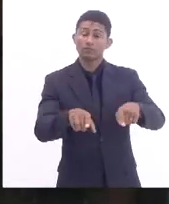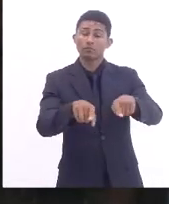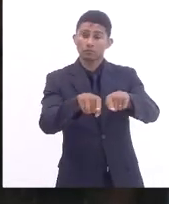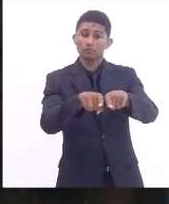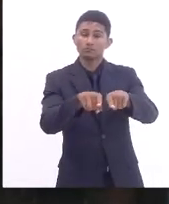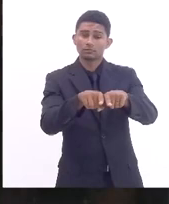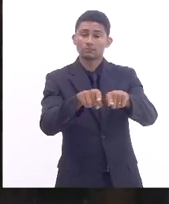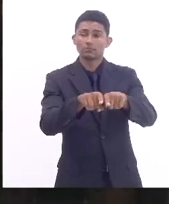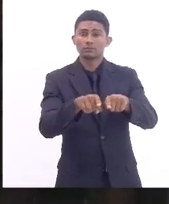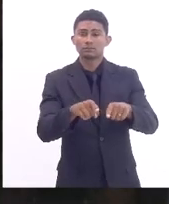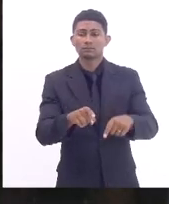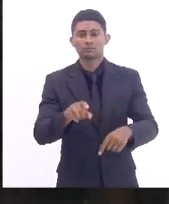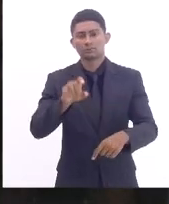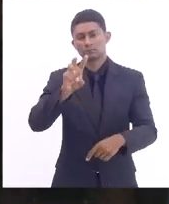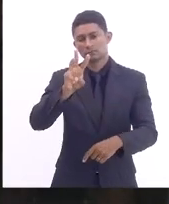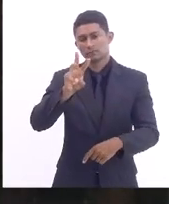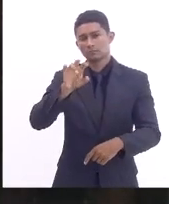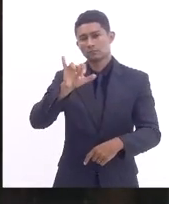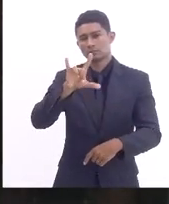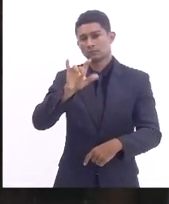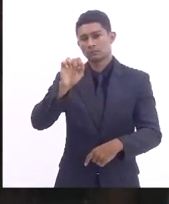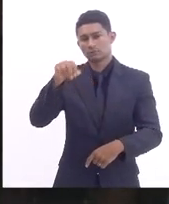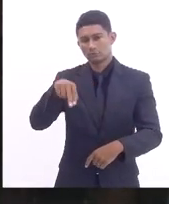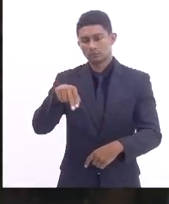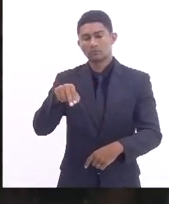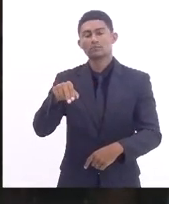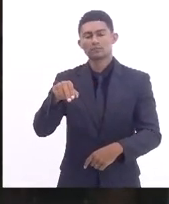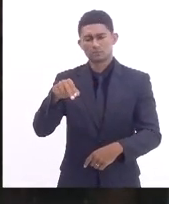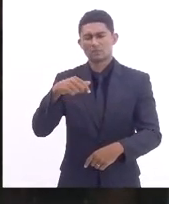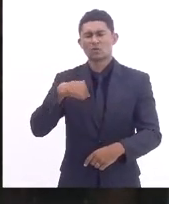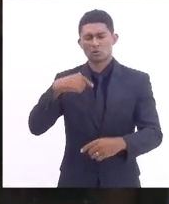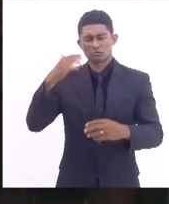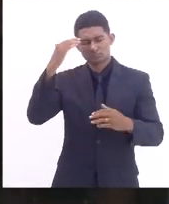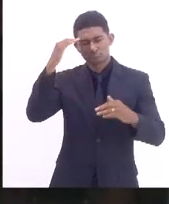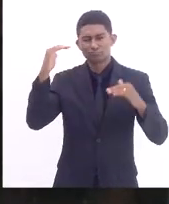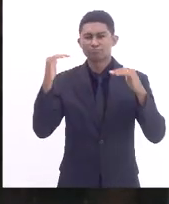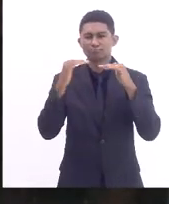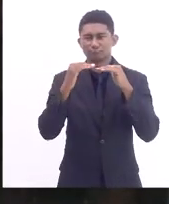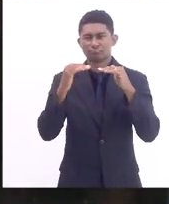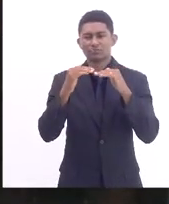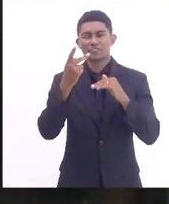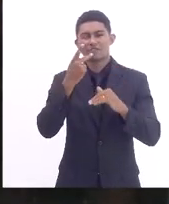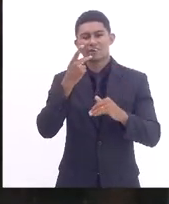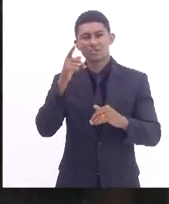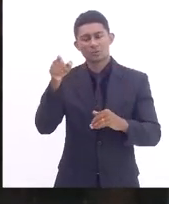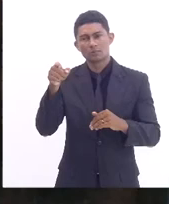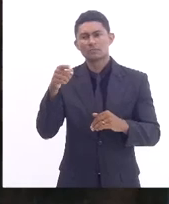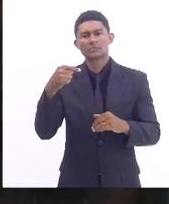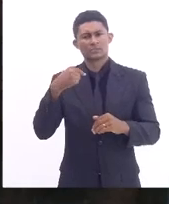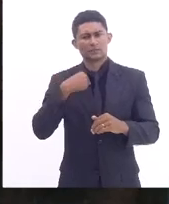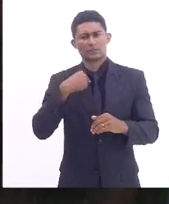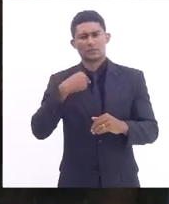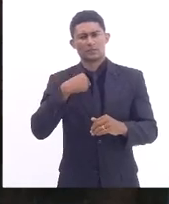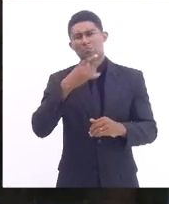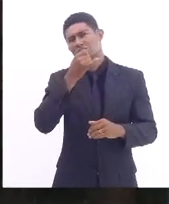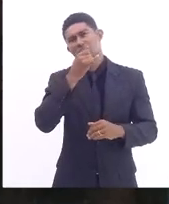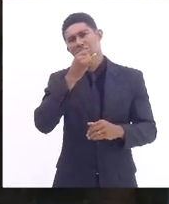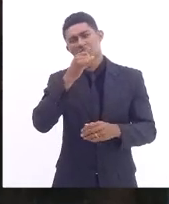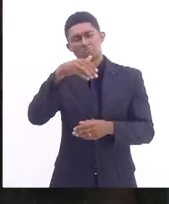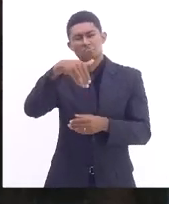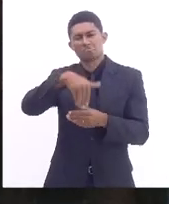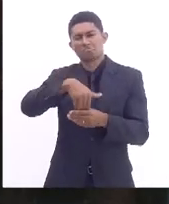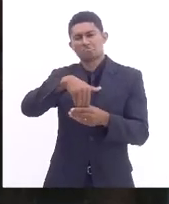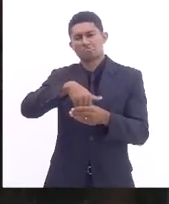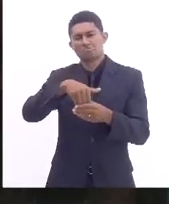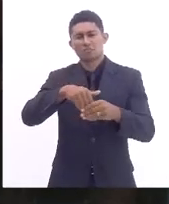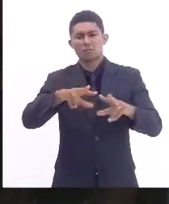daqui William Eu assino embaixo que já foi falado e eu nunca aceitei em uma eleição participar de